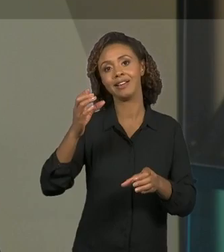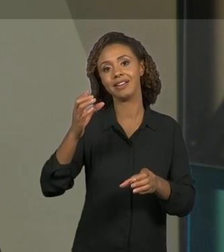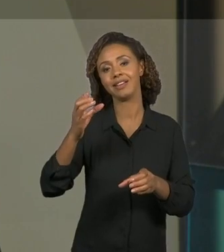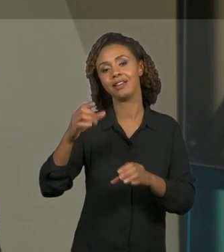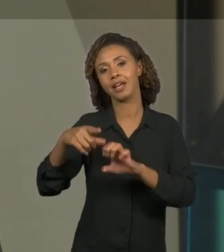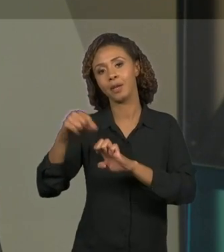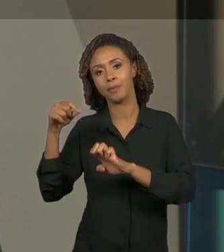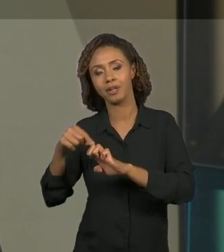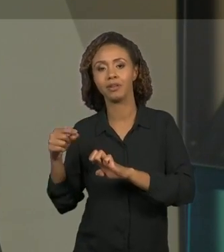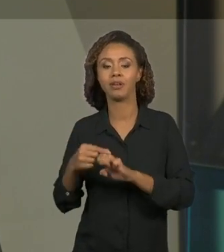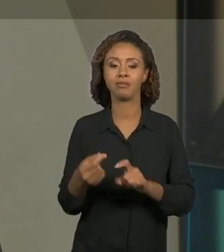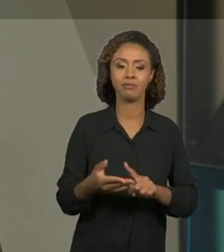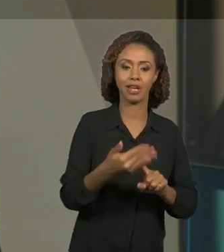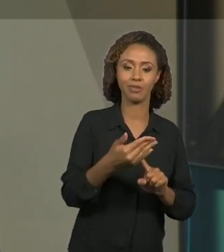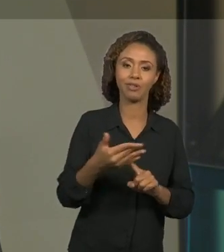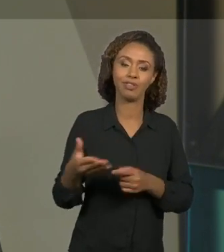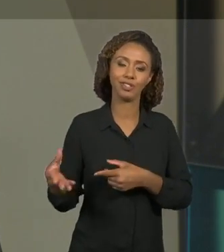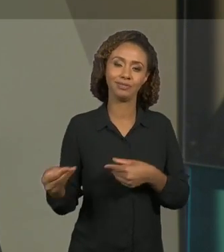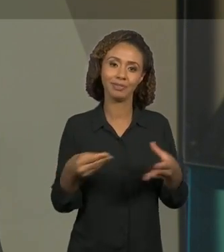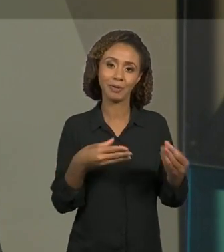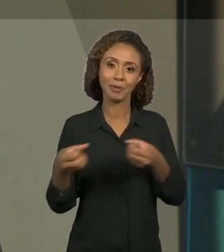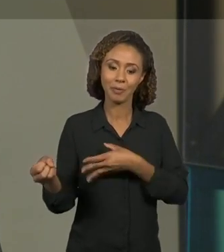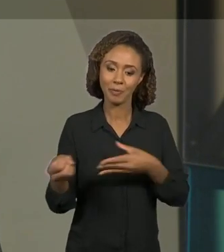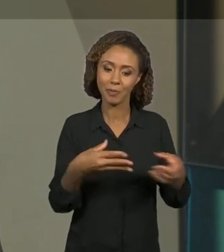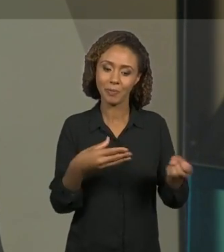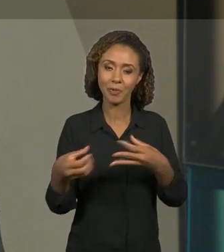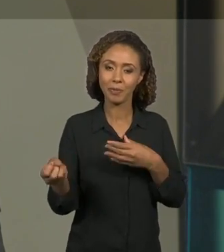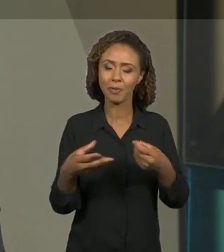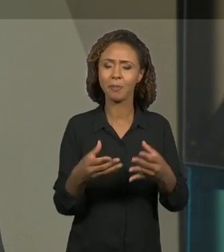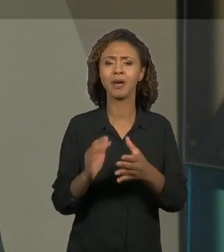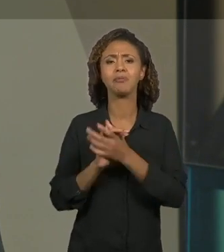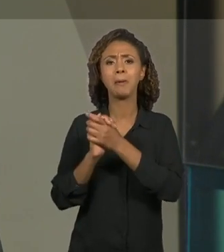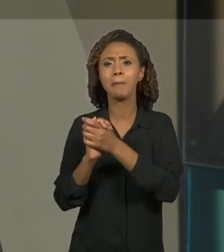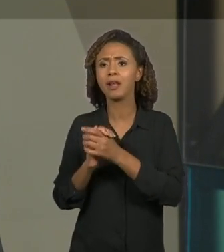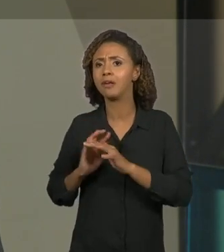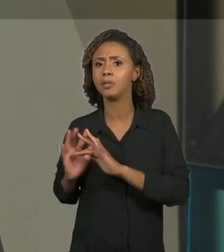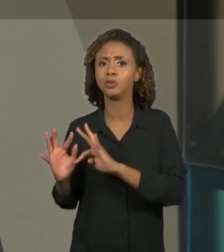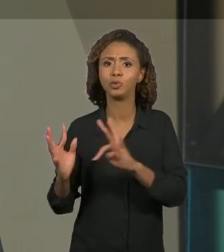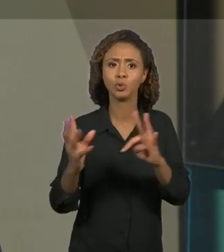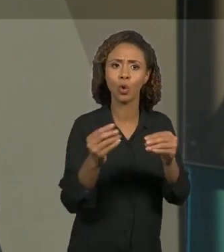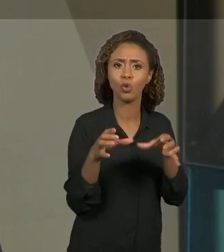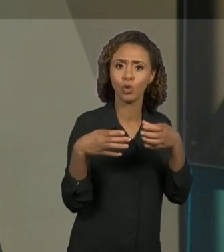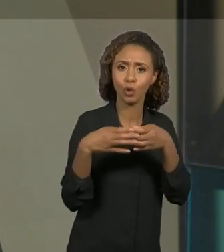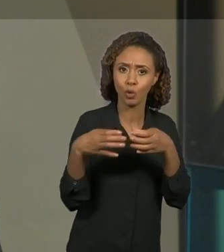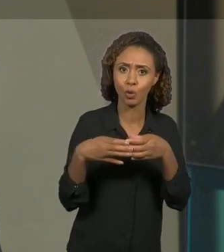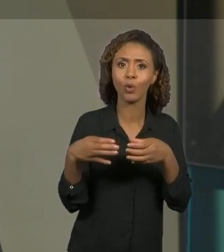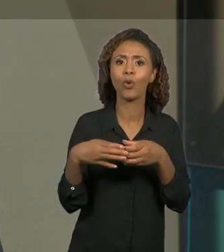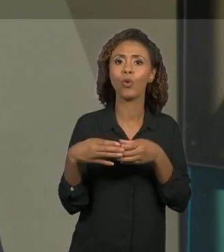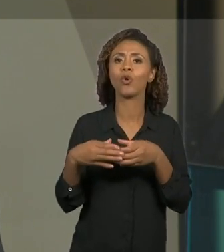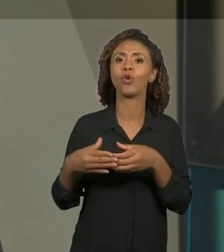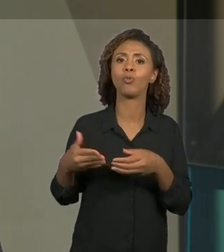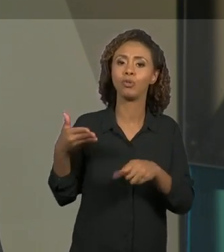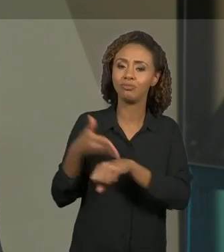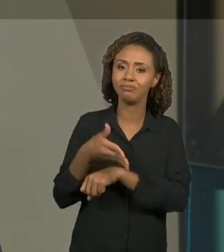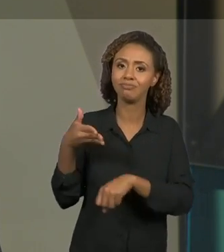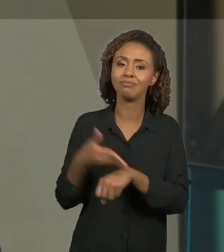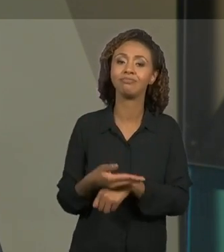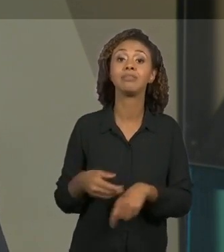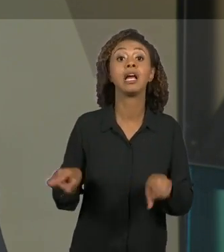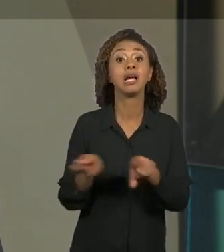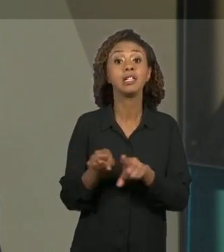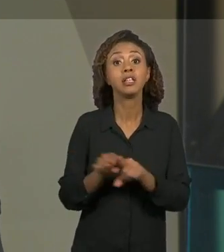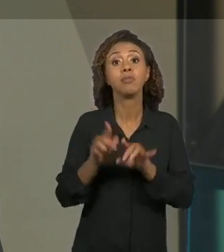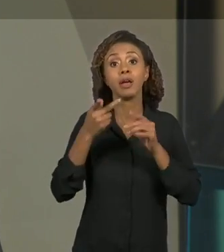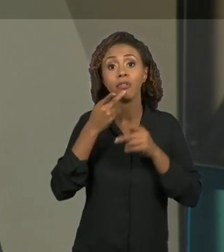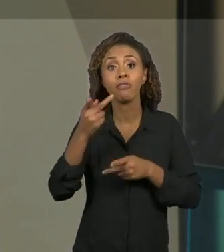empreendedorismo e inovação tecnológica então parabéns a todos envolvidos e dizer também que eu acredito muito na engenharia eu acredito